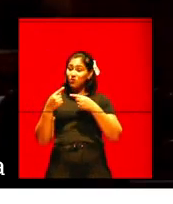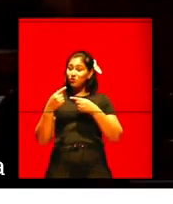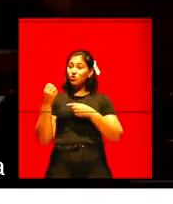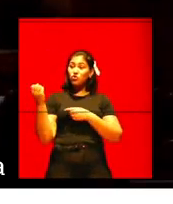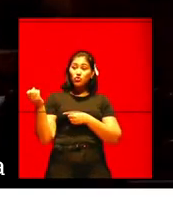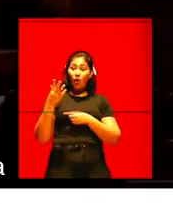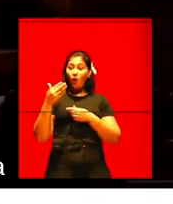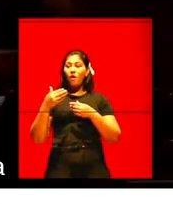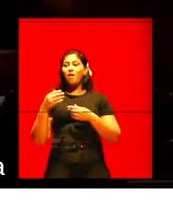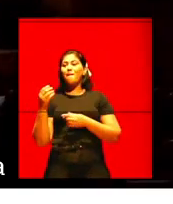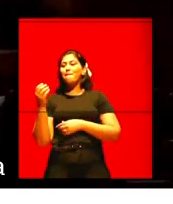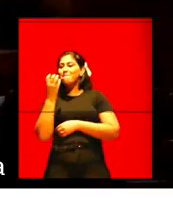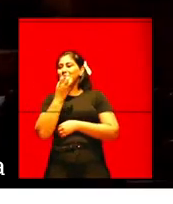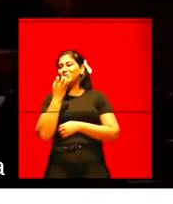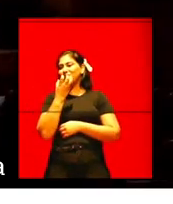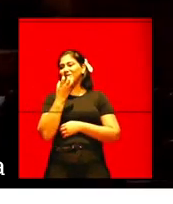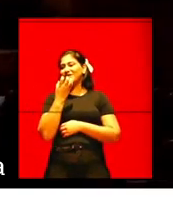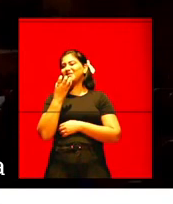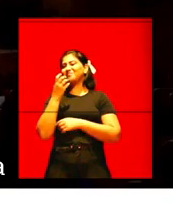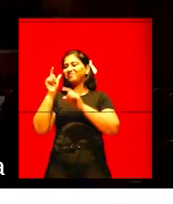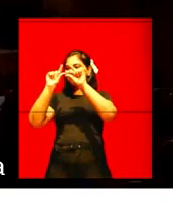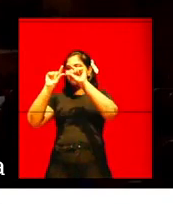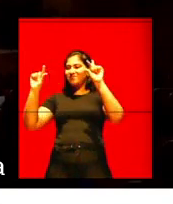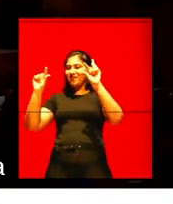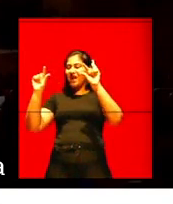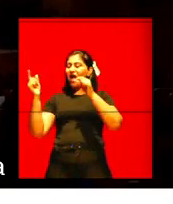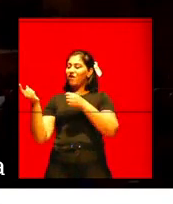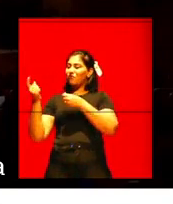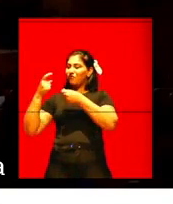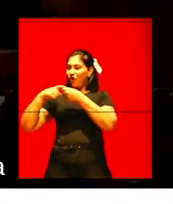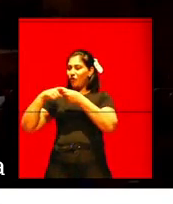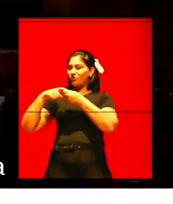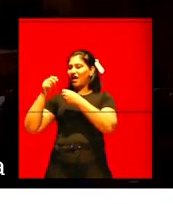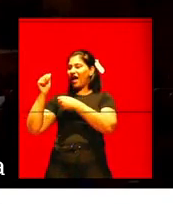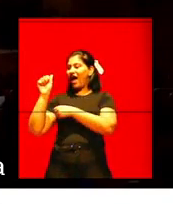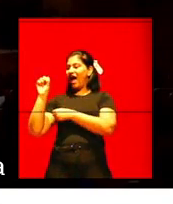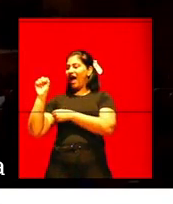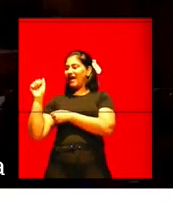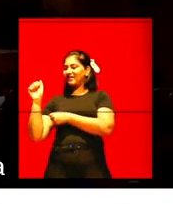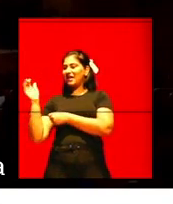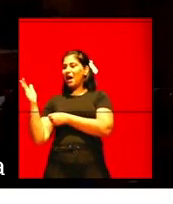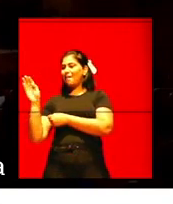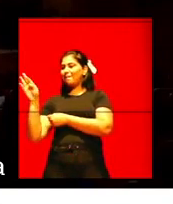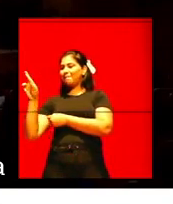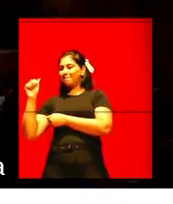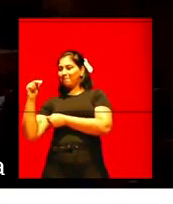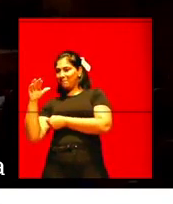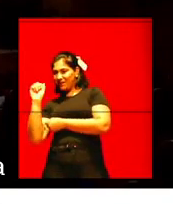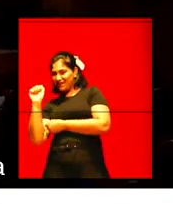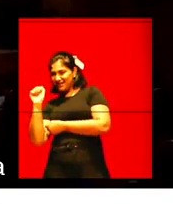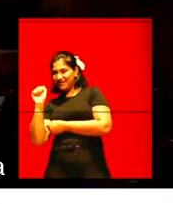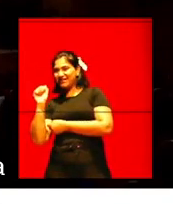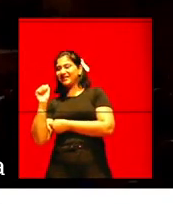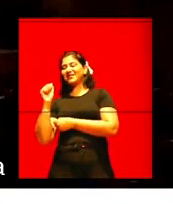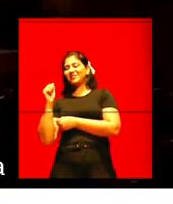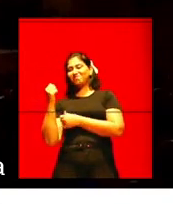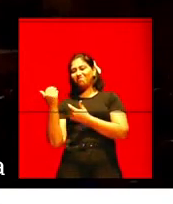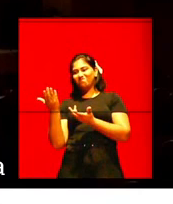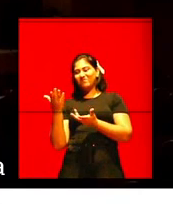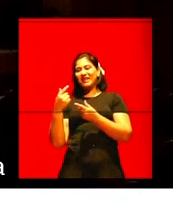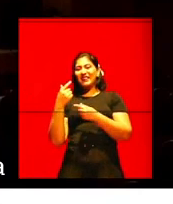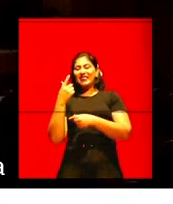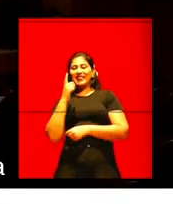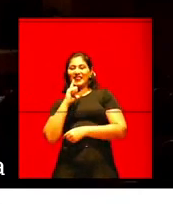música, A Volta da Asa Branca, porque ele saiu do Nordeste, né, nessa época, e ele deixou o grande amor dele lá, que